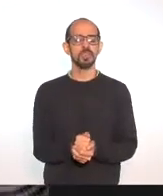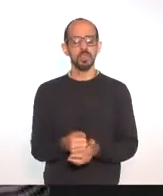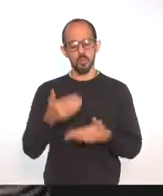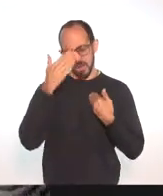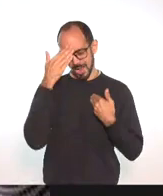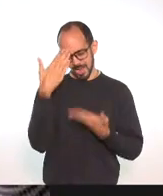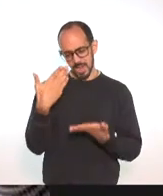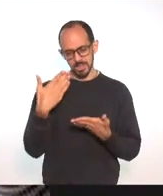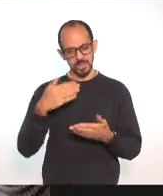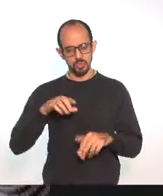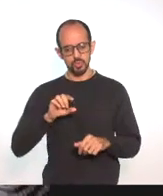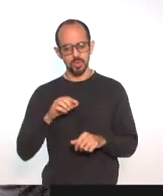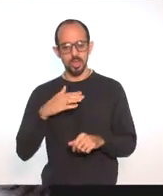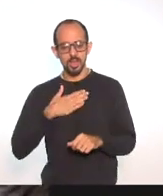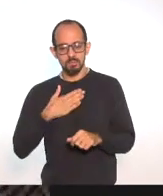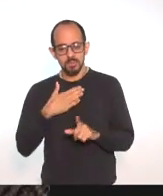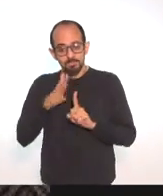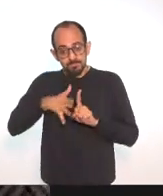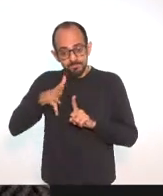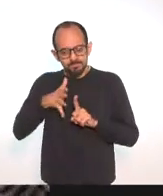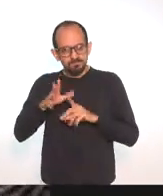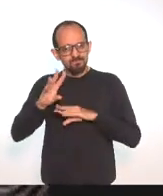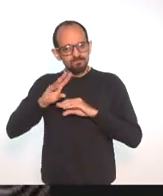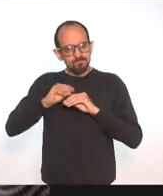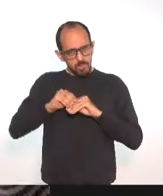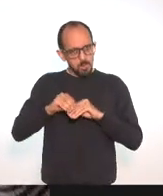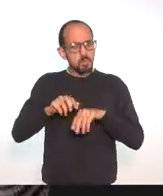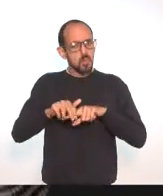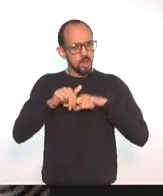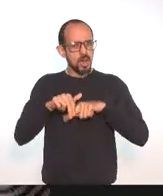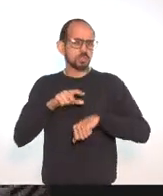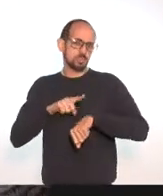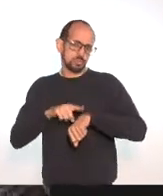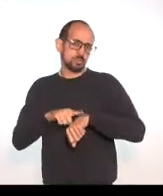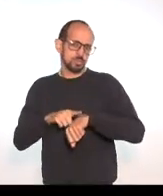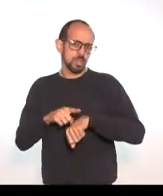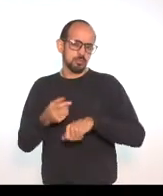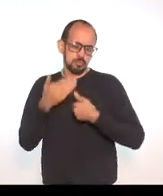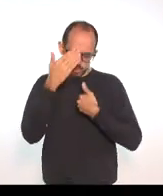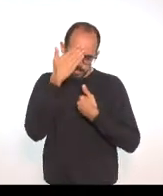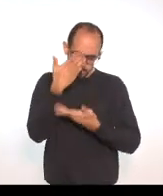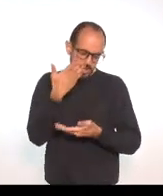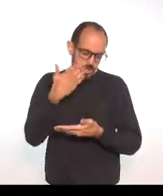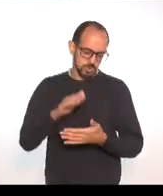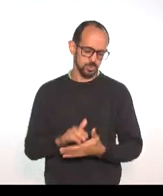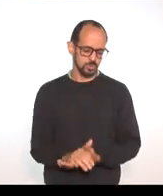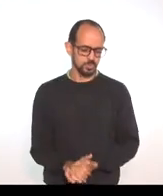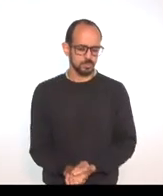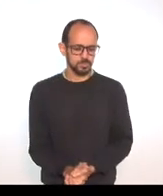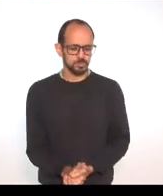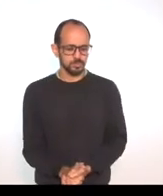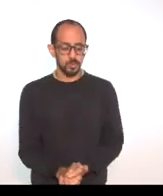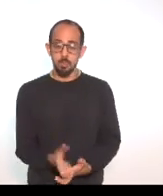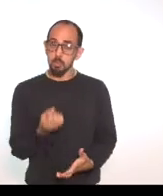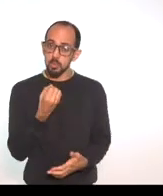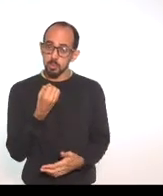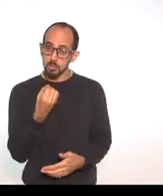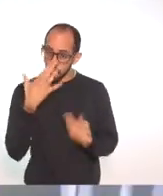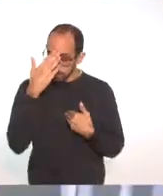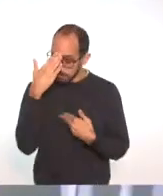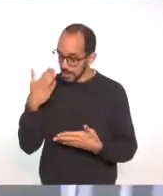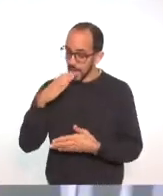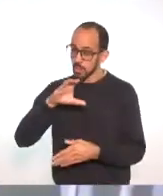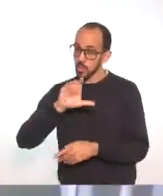agradeço essa minha fala bastante sucinta pela em vista o tempo que temos muito obrigado obrigado Cláudia Cruz